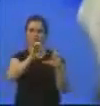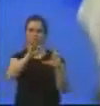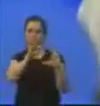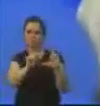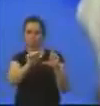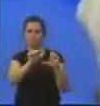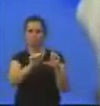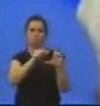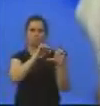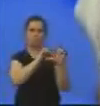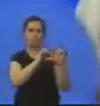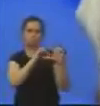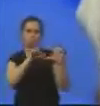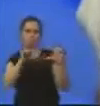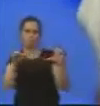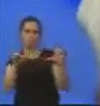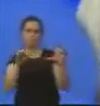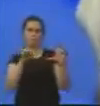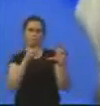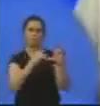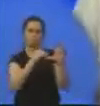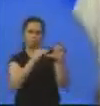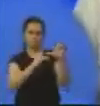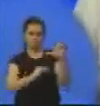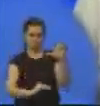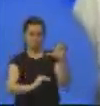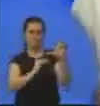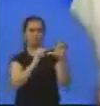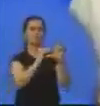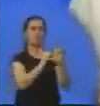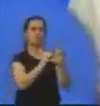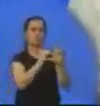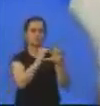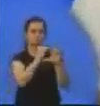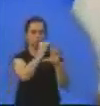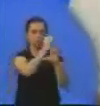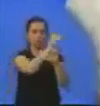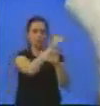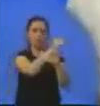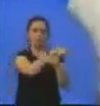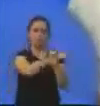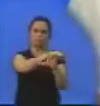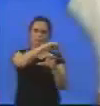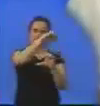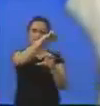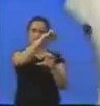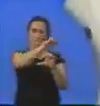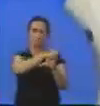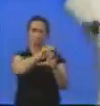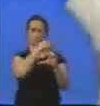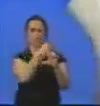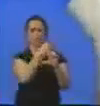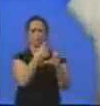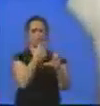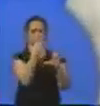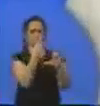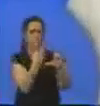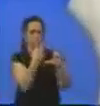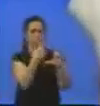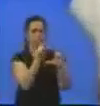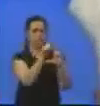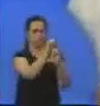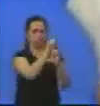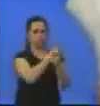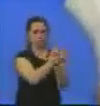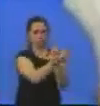está abaixo disso, fica abaixo. E o gráfico que está acima dele, da reta, fica lá em cima. Então, nós ficamos com 2